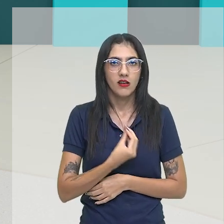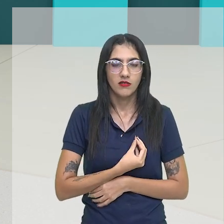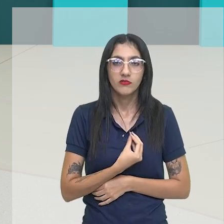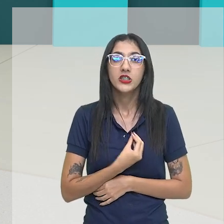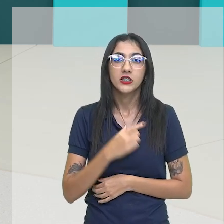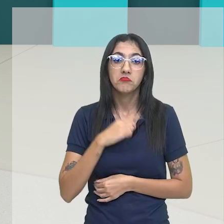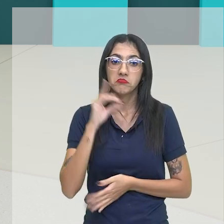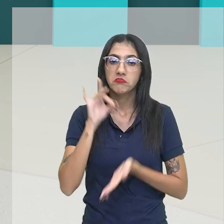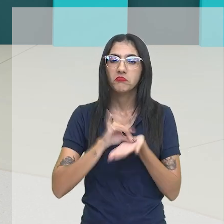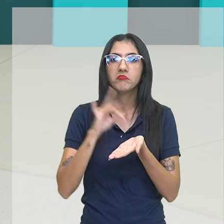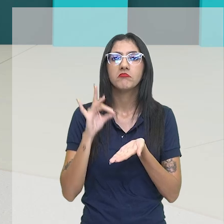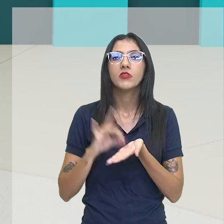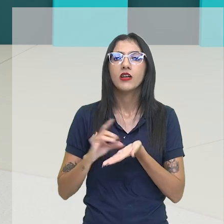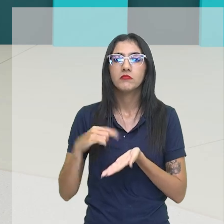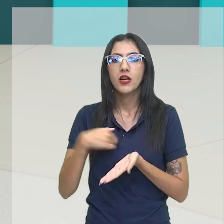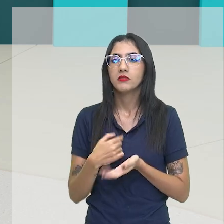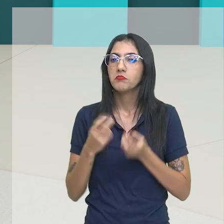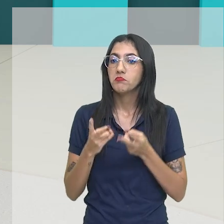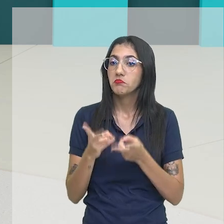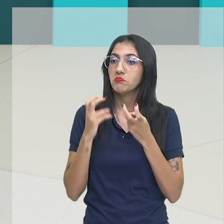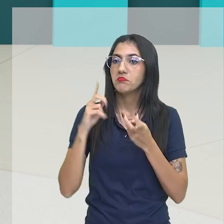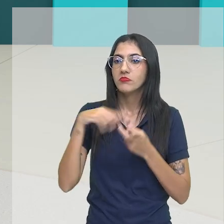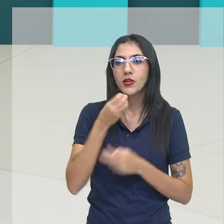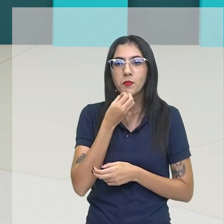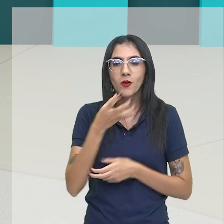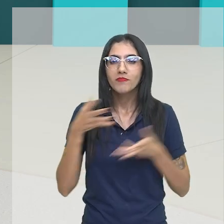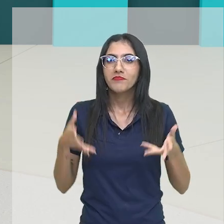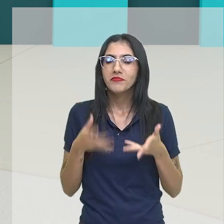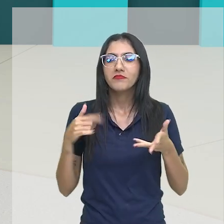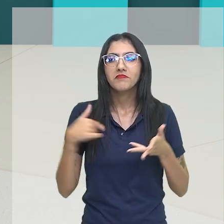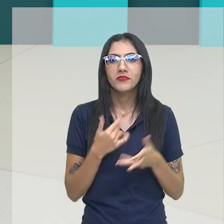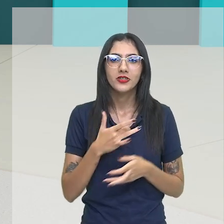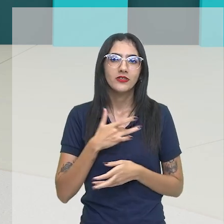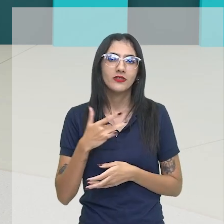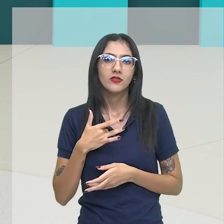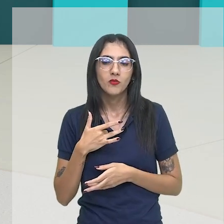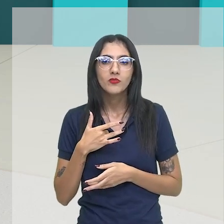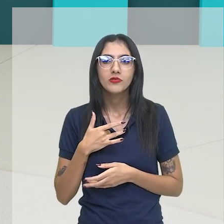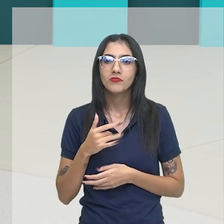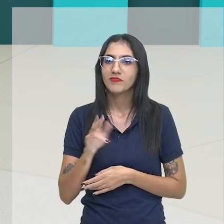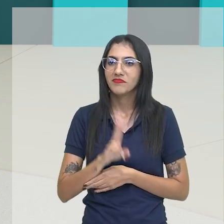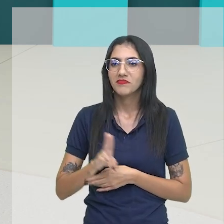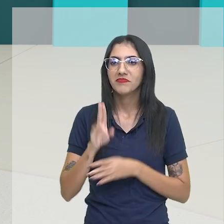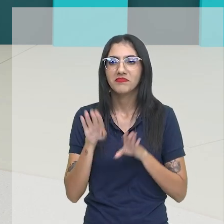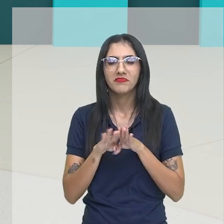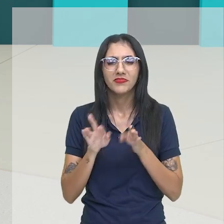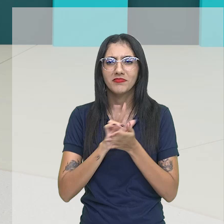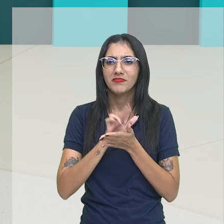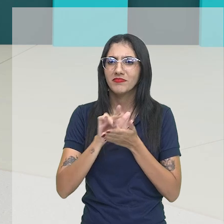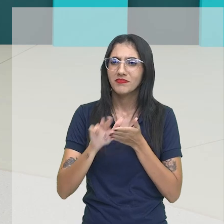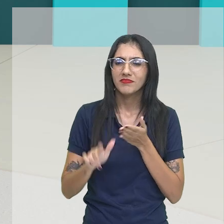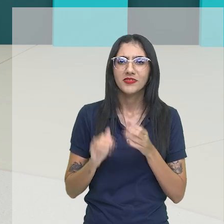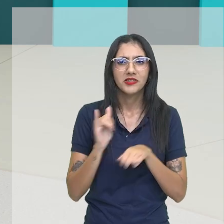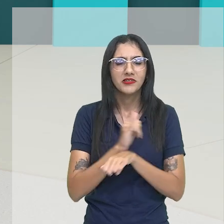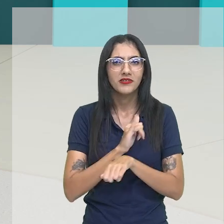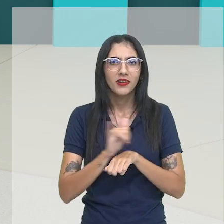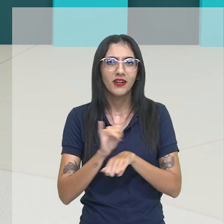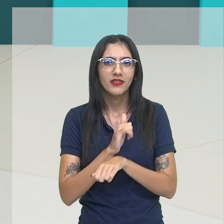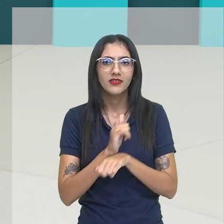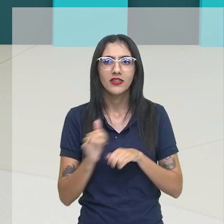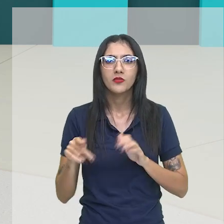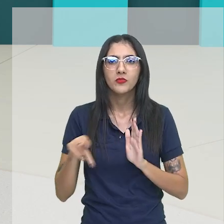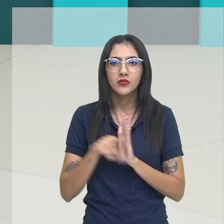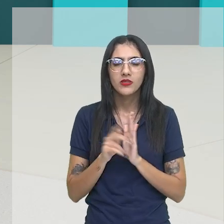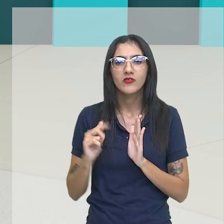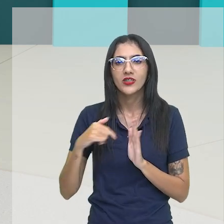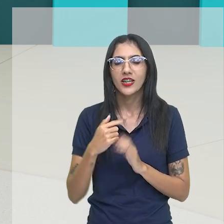de fato, trazer resultados positivos para a nossa saúde, justamente através dessa gama de instrumentos, de ferramentas que